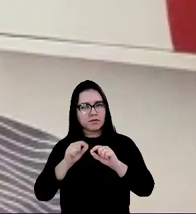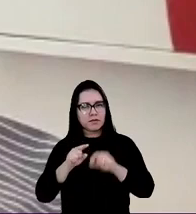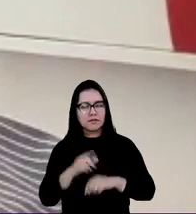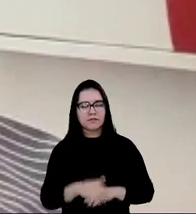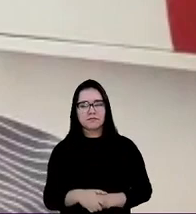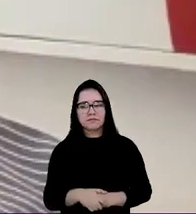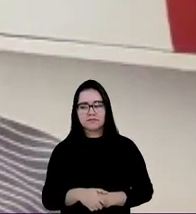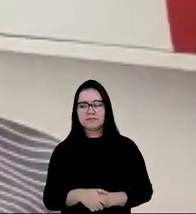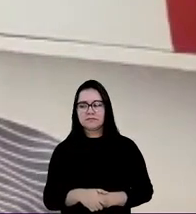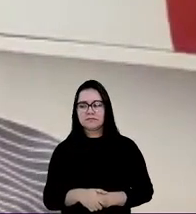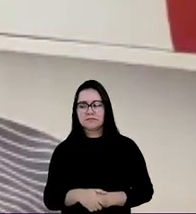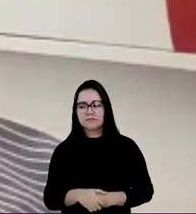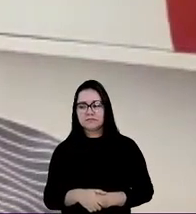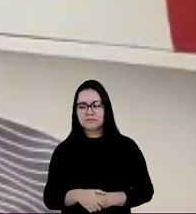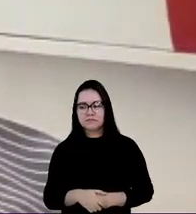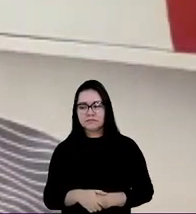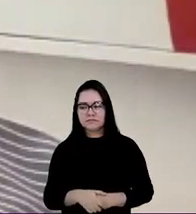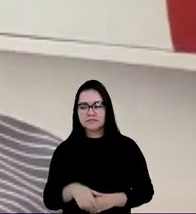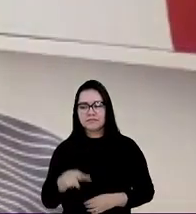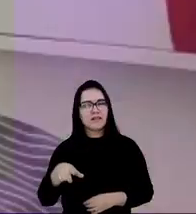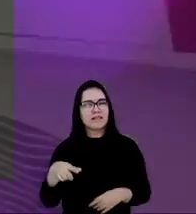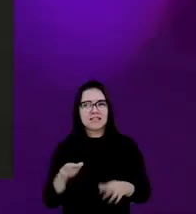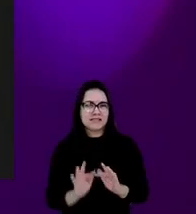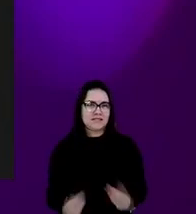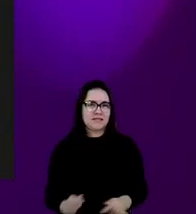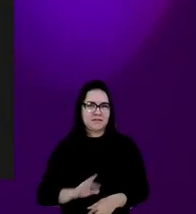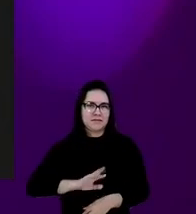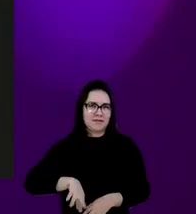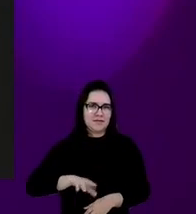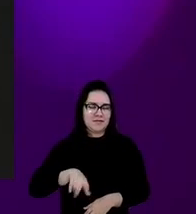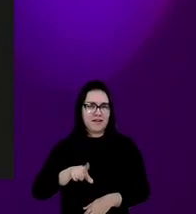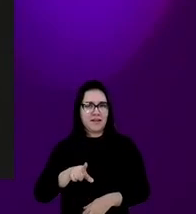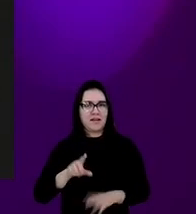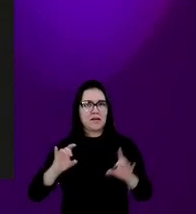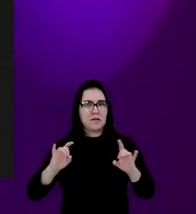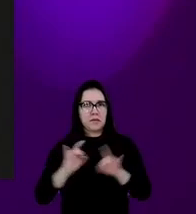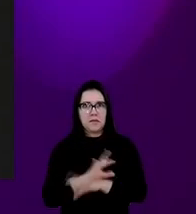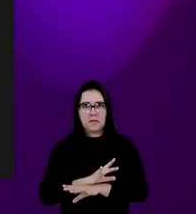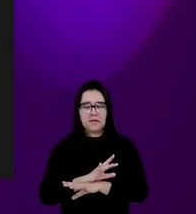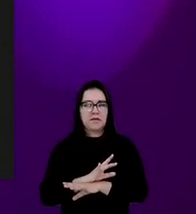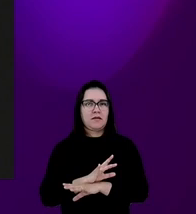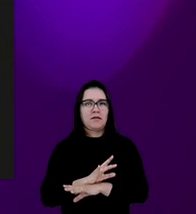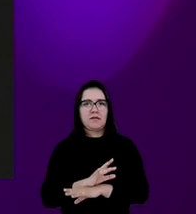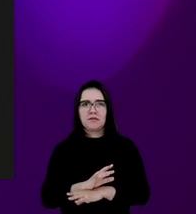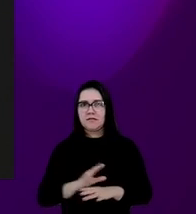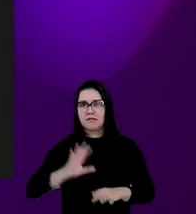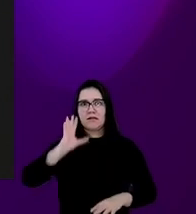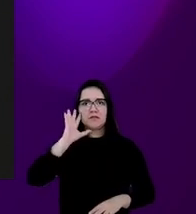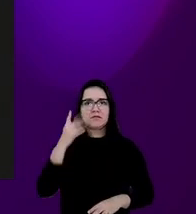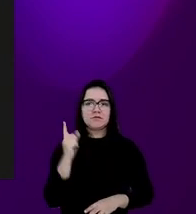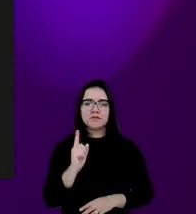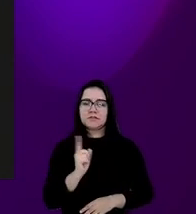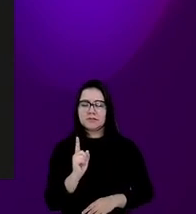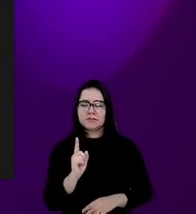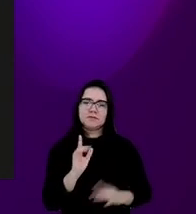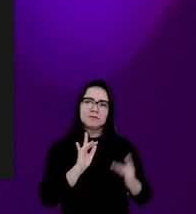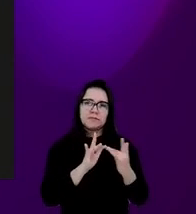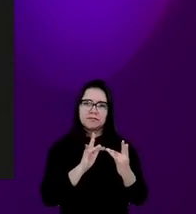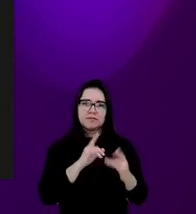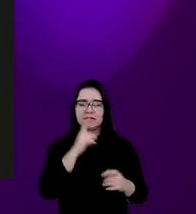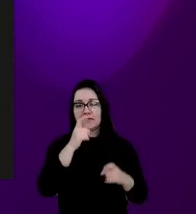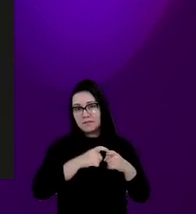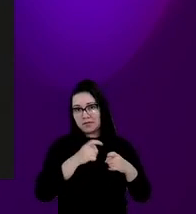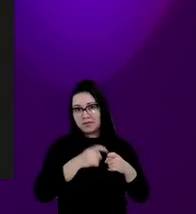acesso, porque ela não é simples e ainda não está completamente resolvida. O contato é do médico assistente, de quem indica o